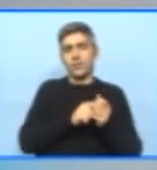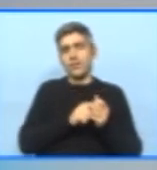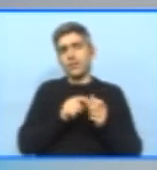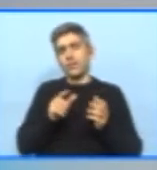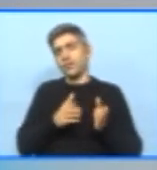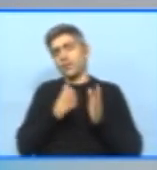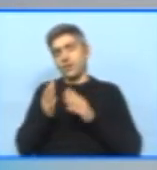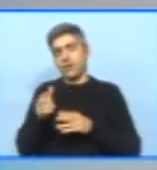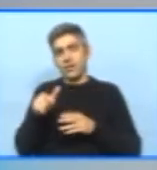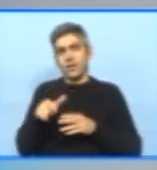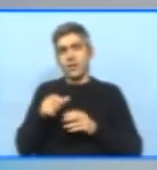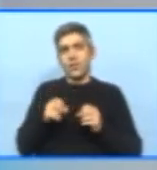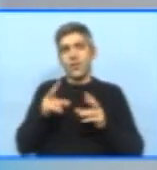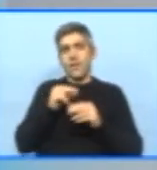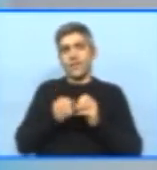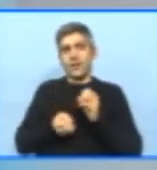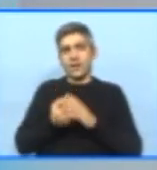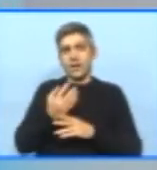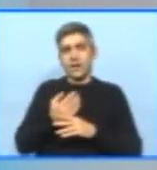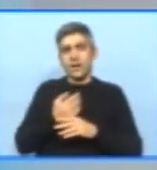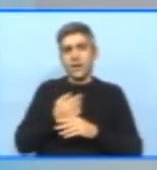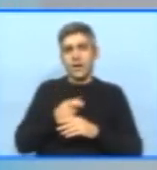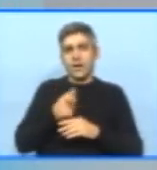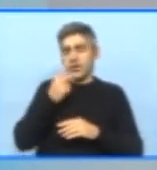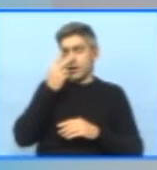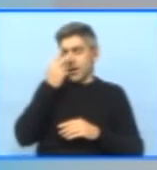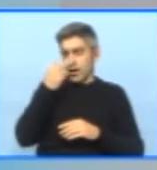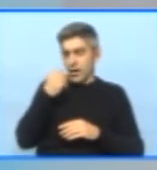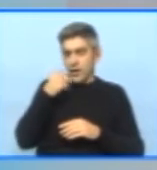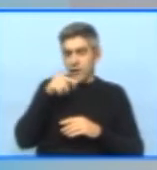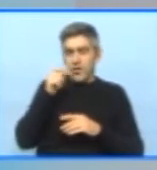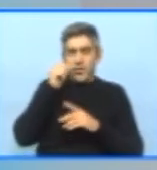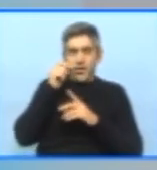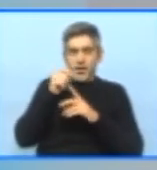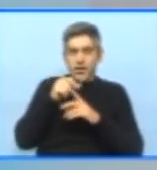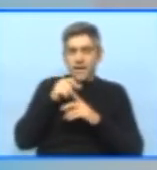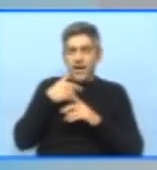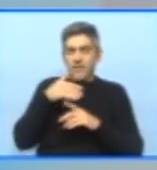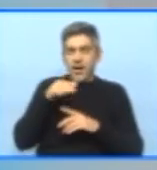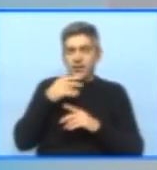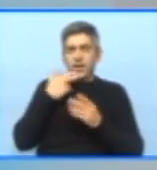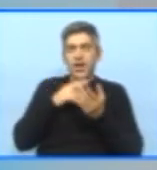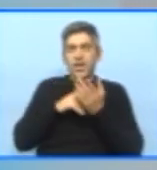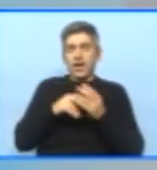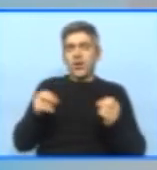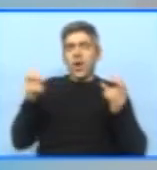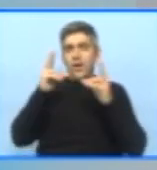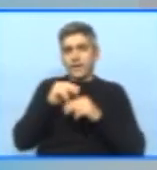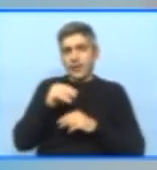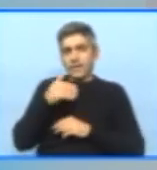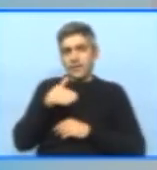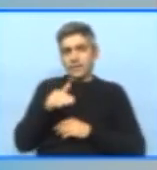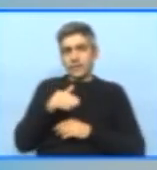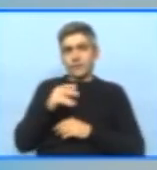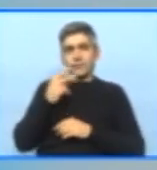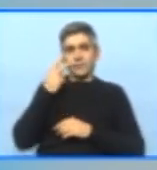aqui é também esta nova criação, porque este cego vai passar a uma realidade nova, ele vai passar